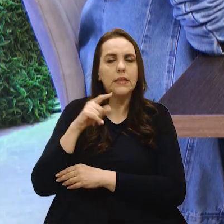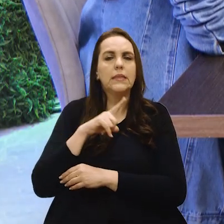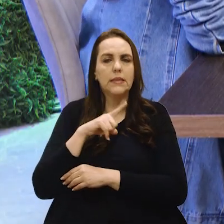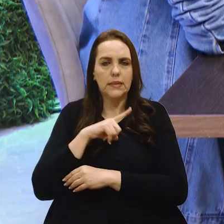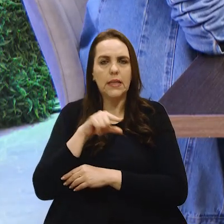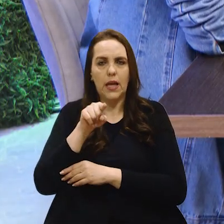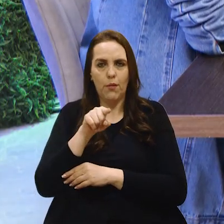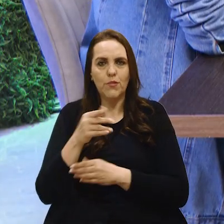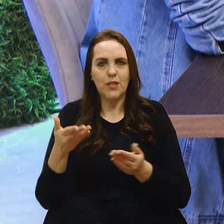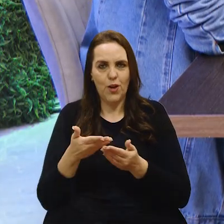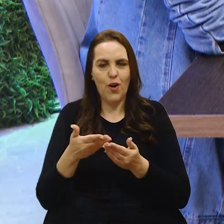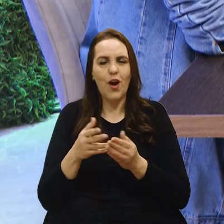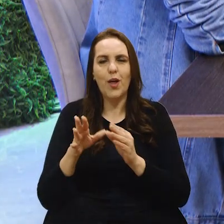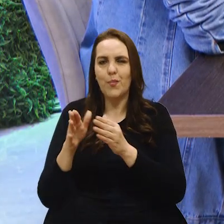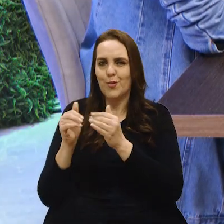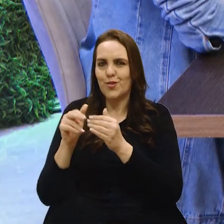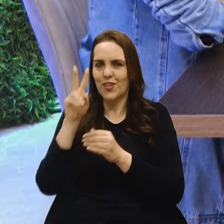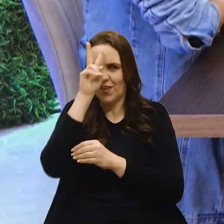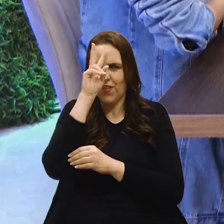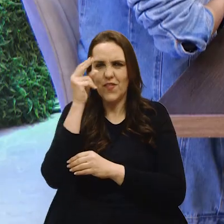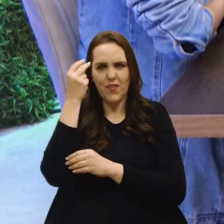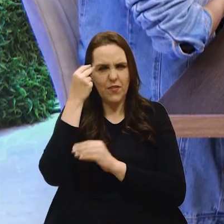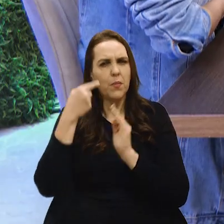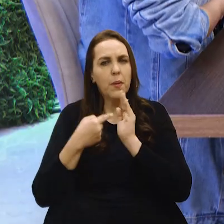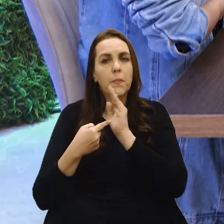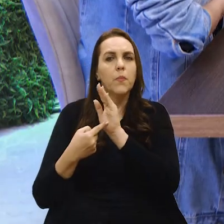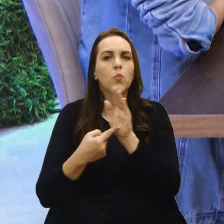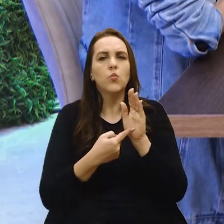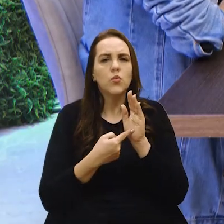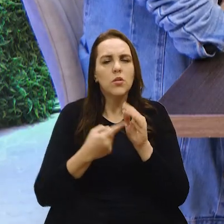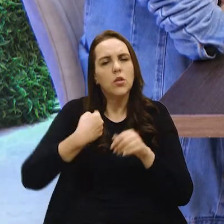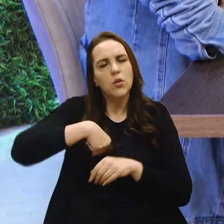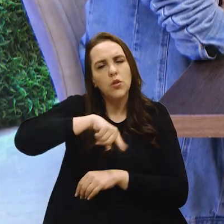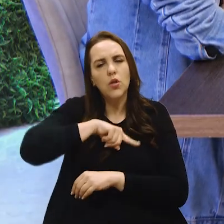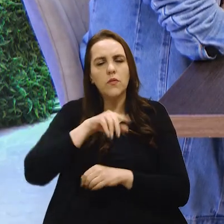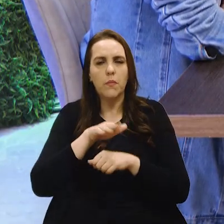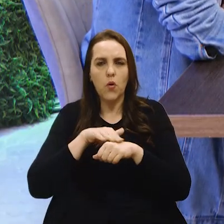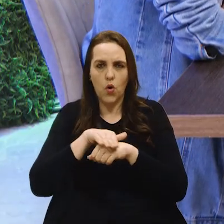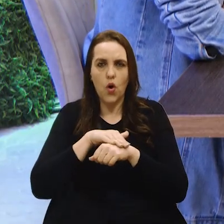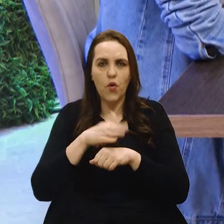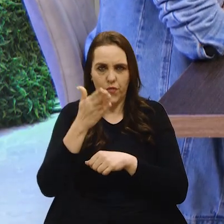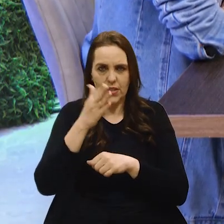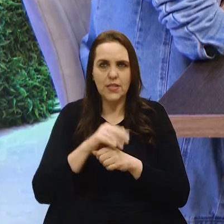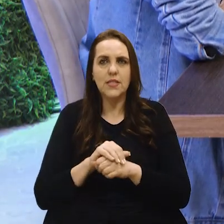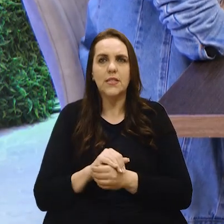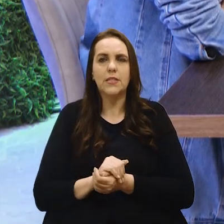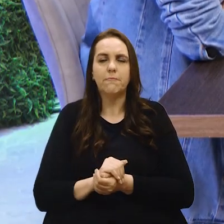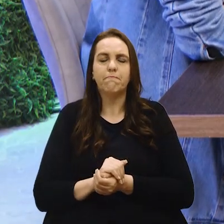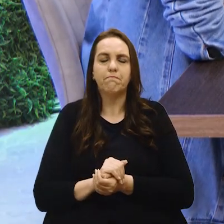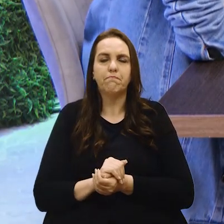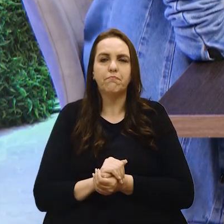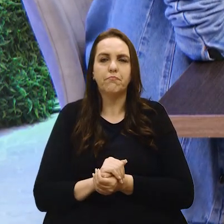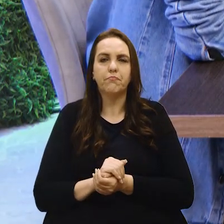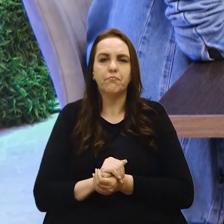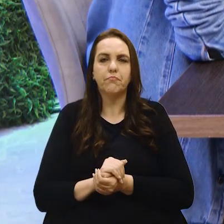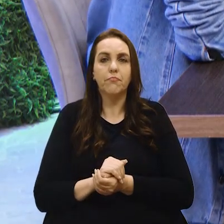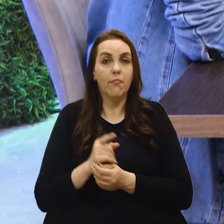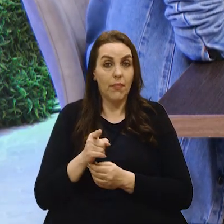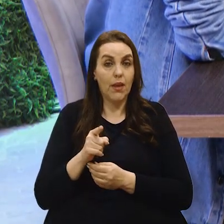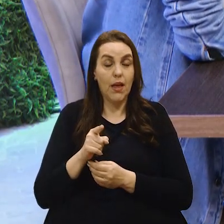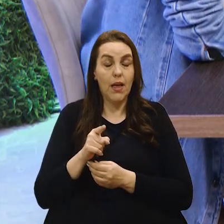umas telas, né? E eu vou pedir para a Vivi ir soltando para a gente poder conversar sobre essas telas ali,